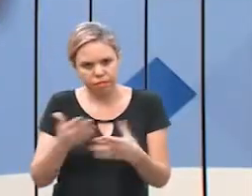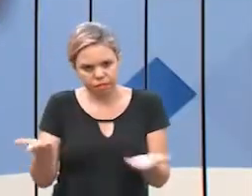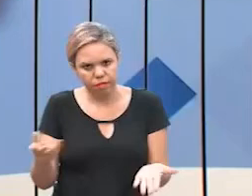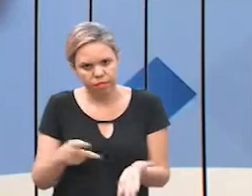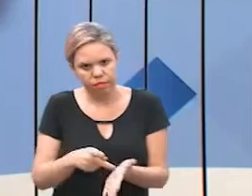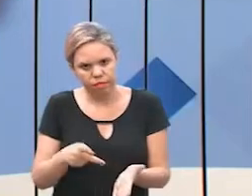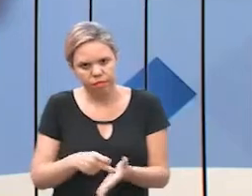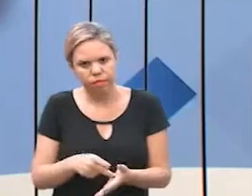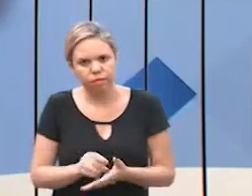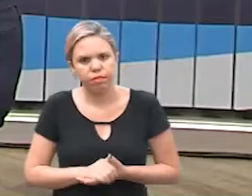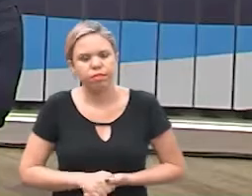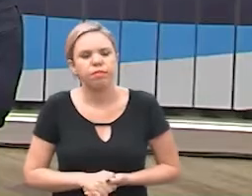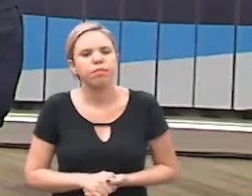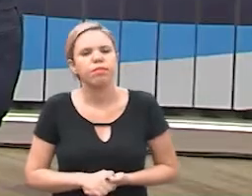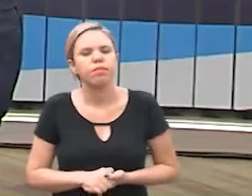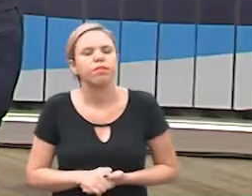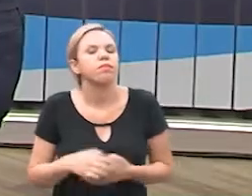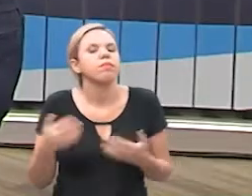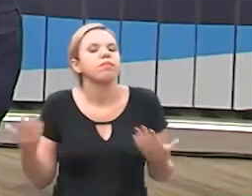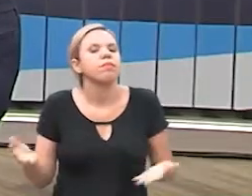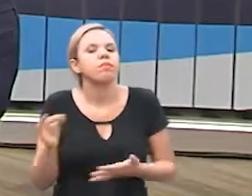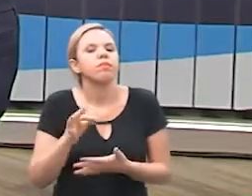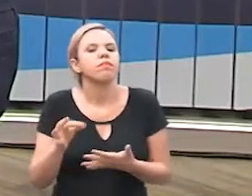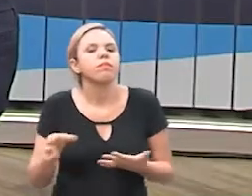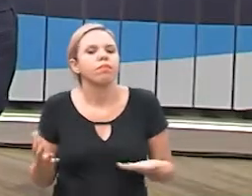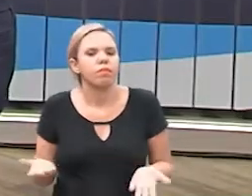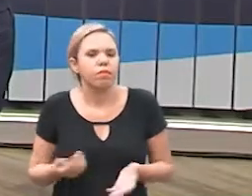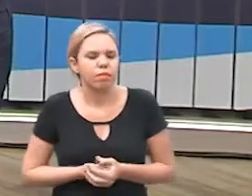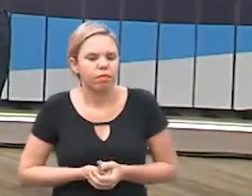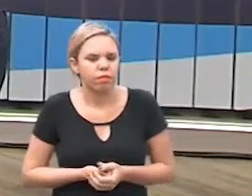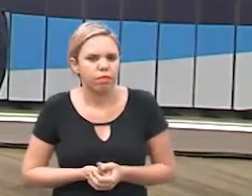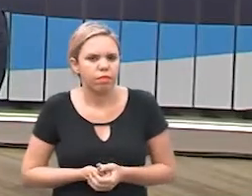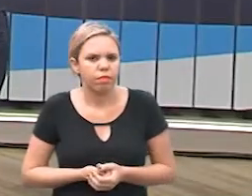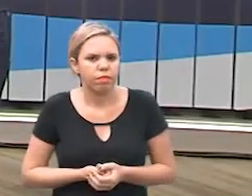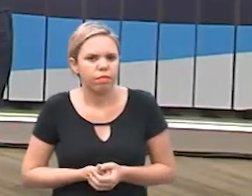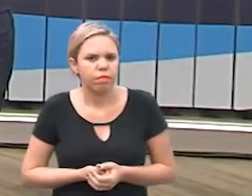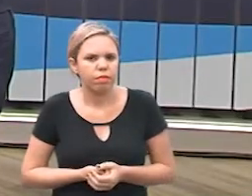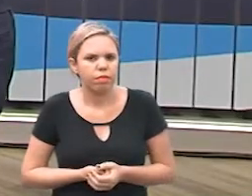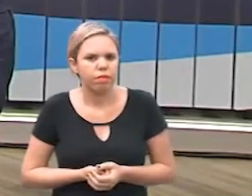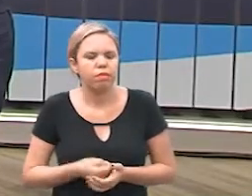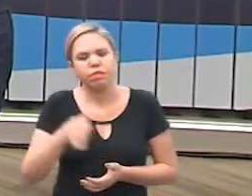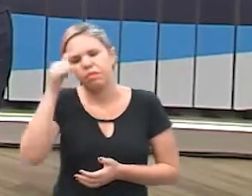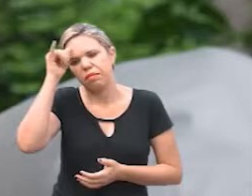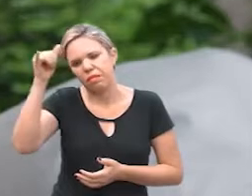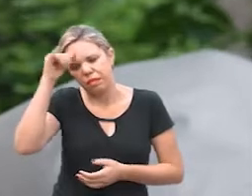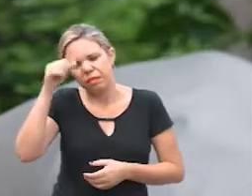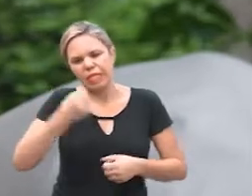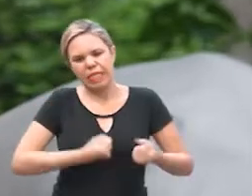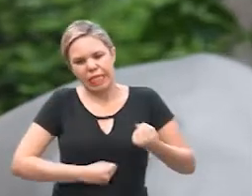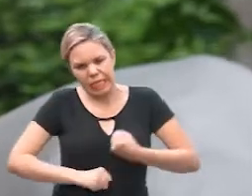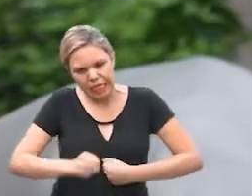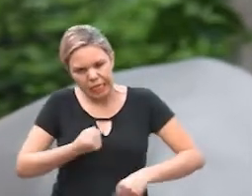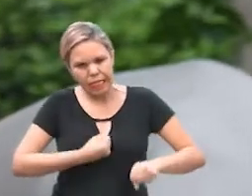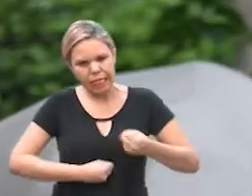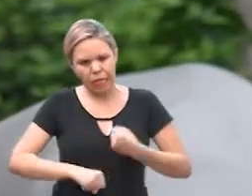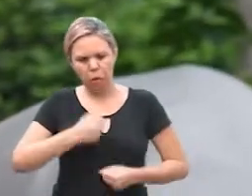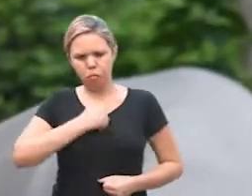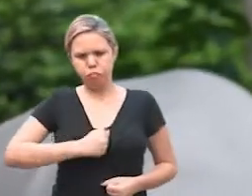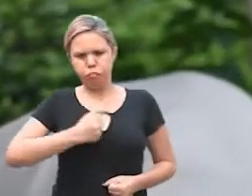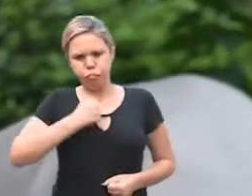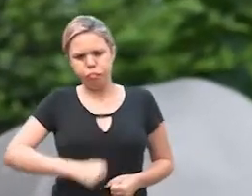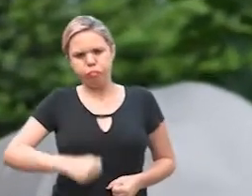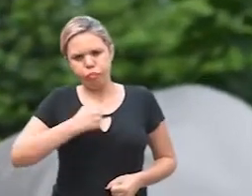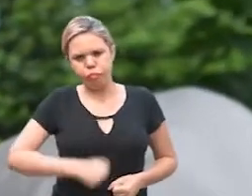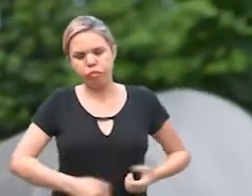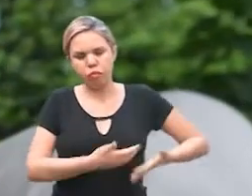né? Quais delas, Olivia? Ele evita cólicas, doenças diarreicas que